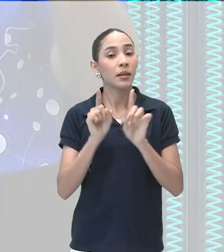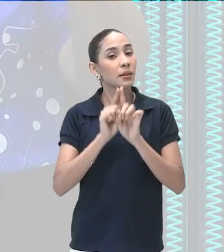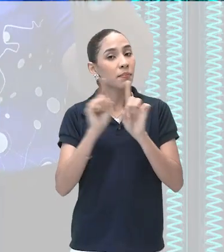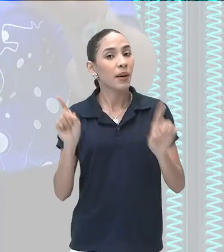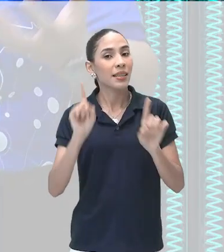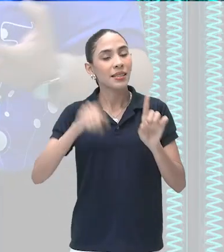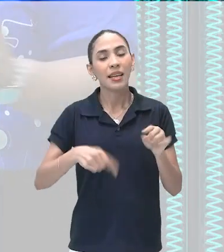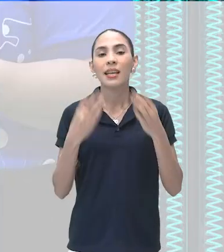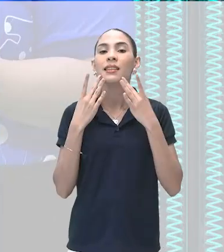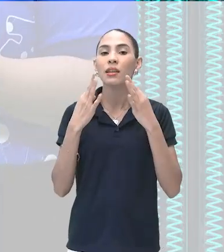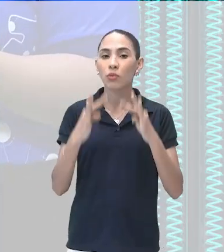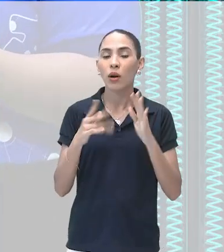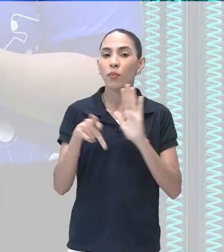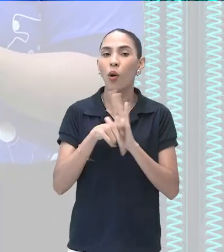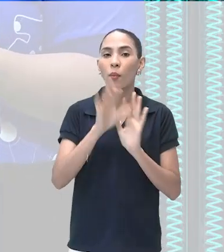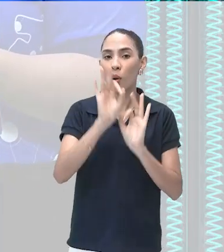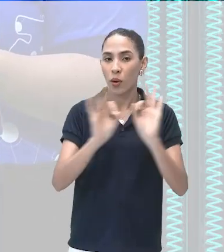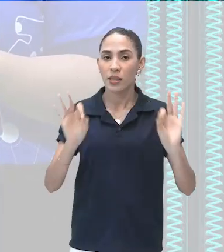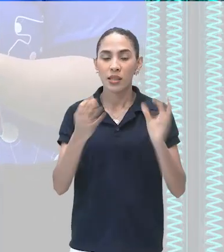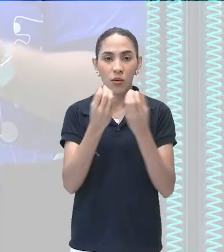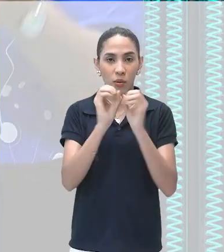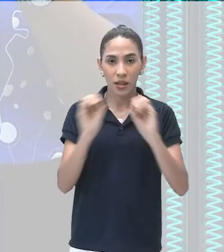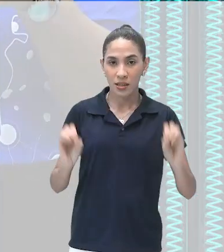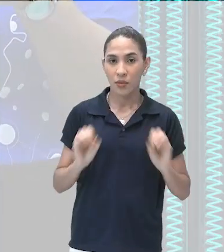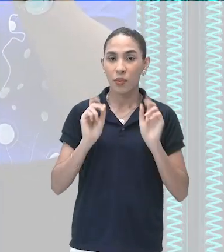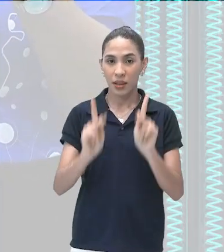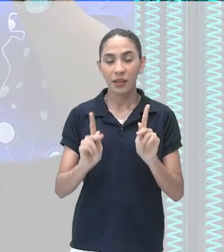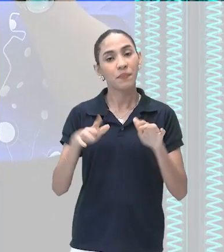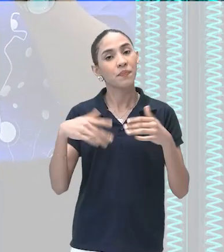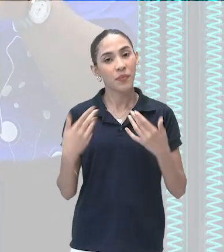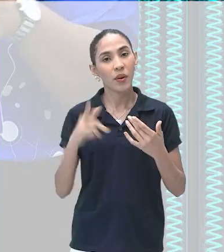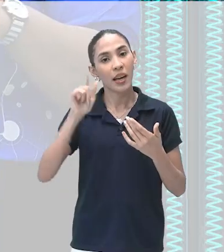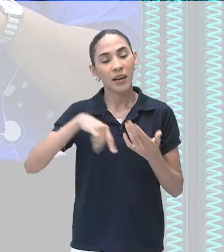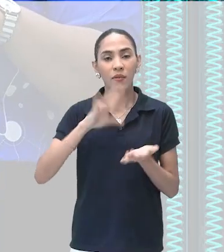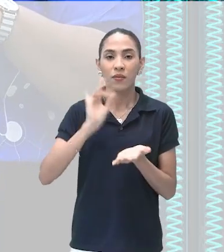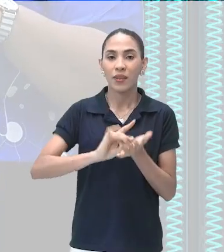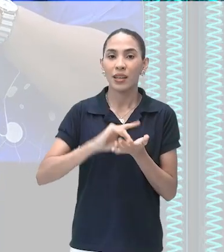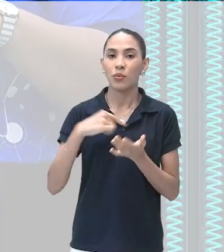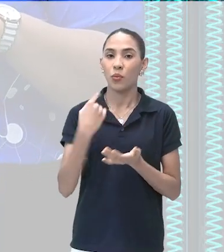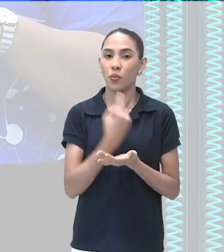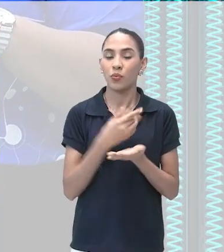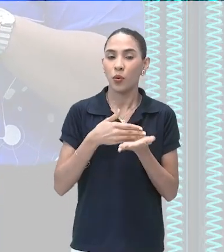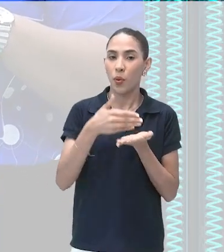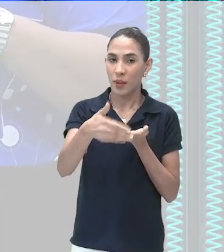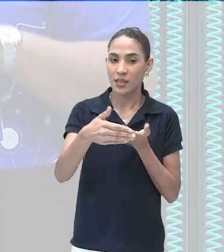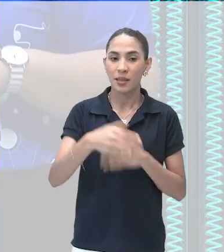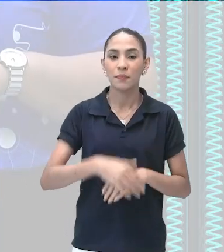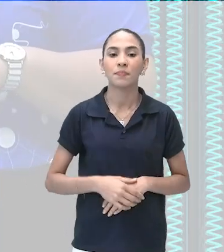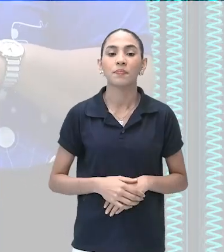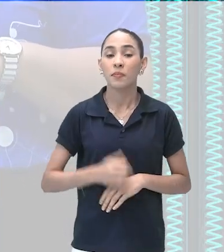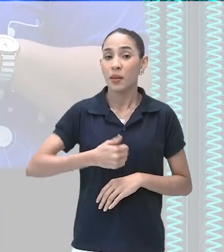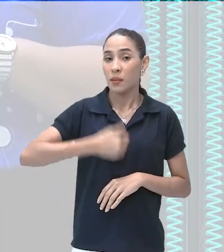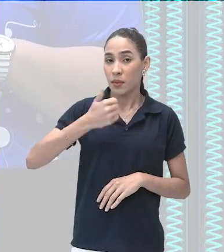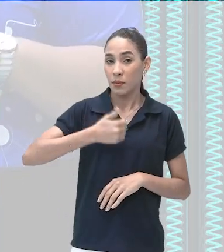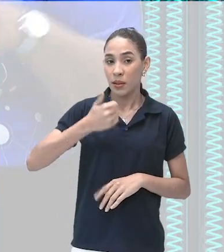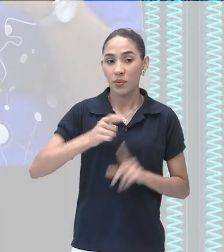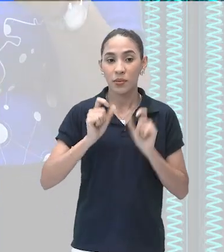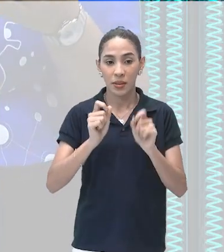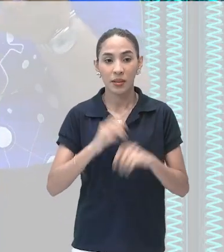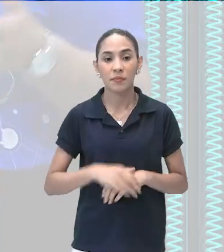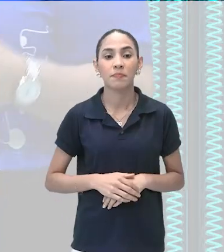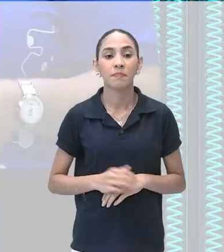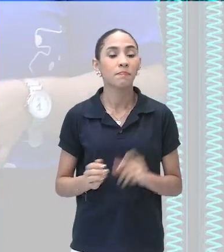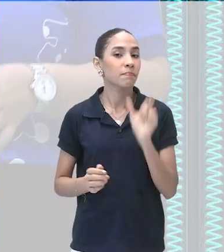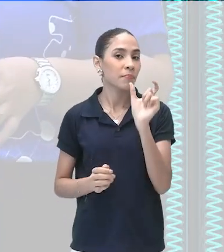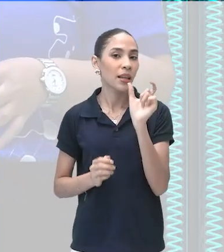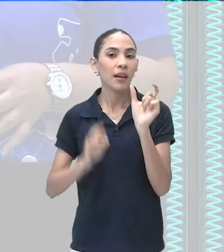elas são naturais da organização da oração, ok? Então é justamente sobre isso que vamos começar. O primeiro elemento abordado aqui como